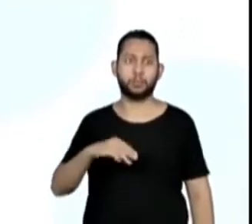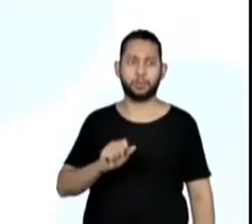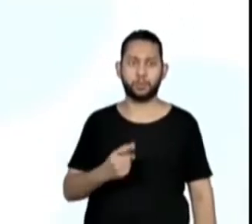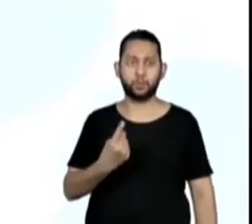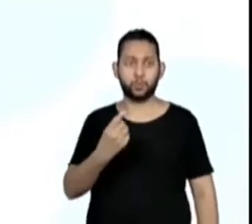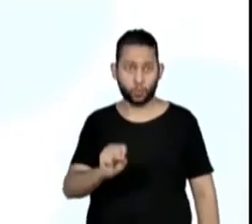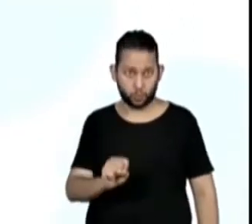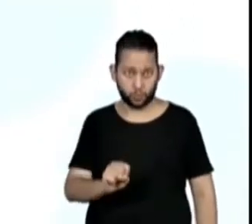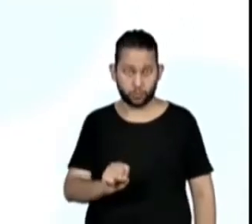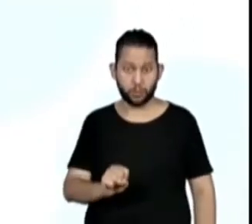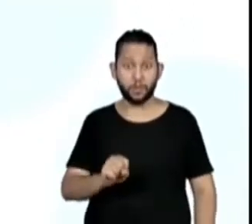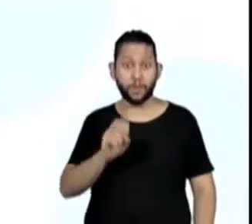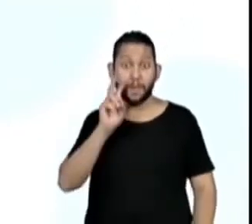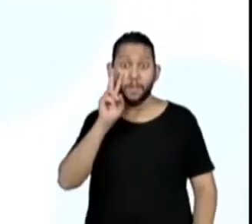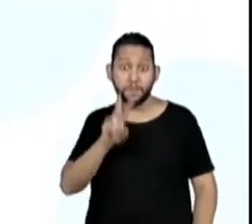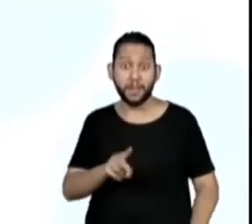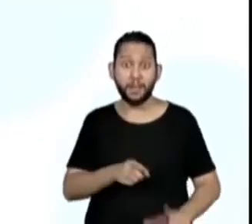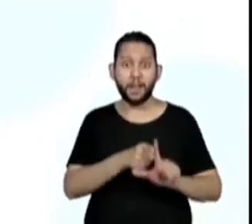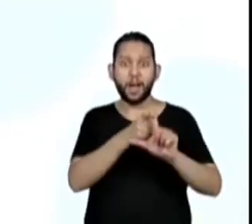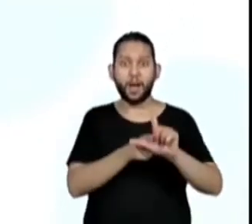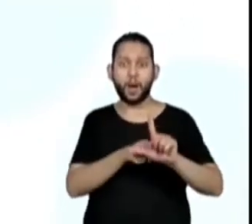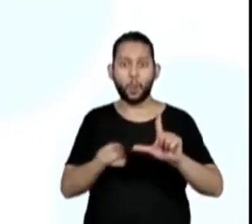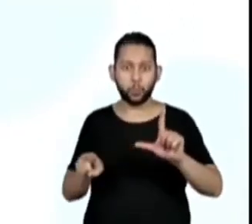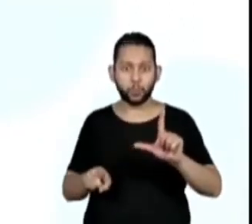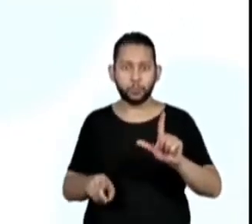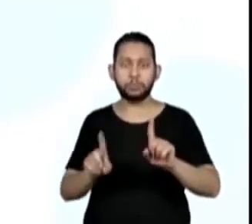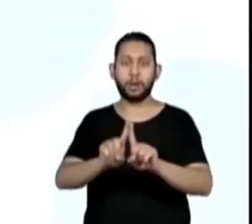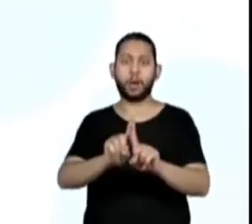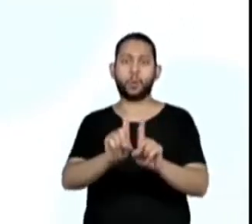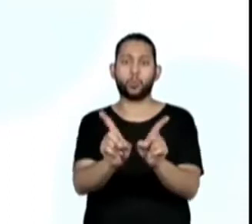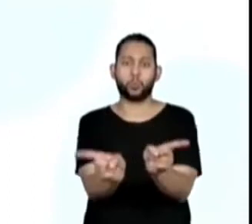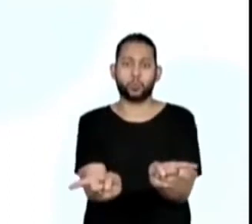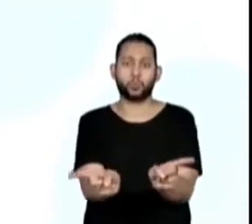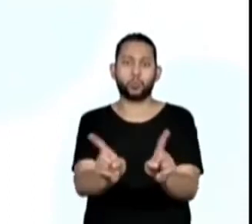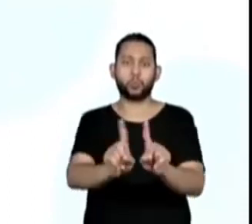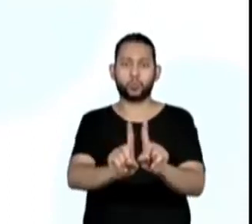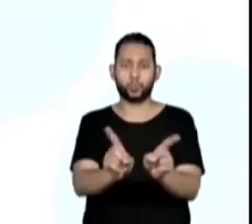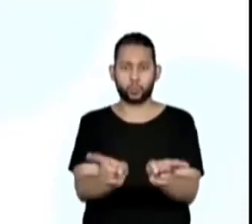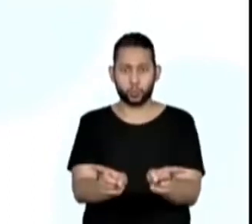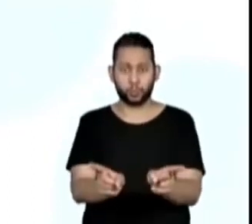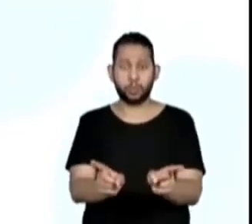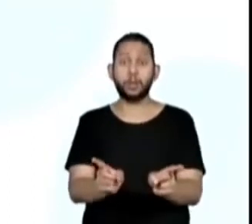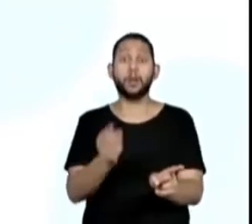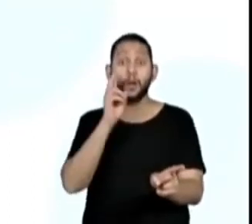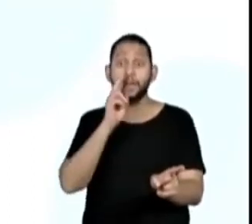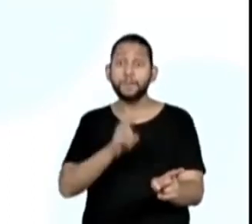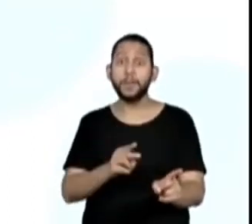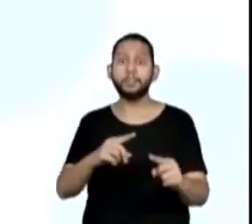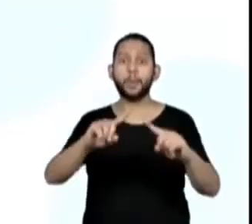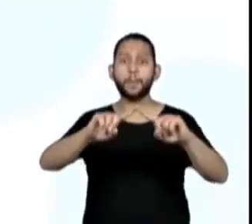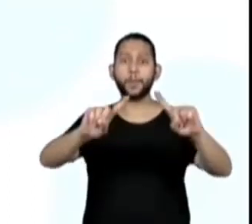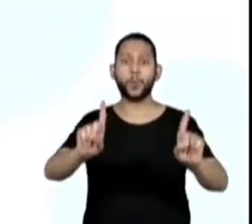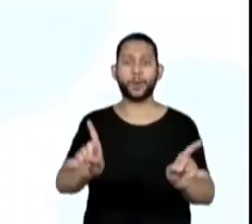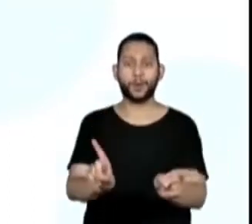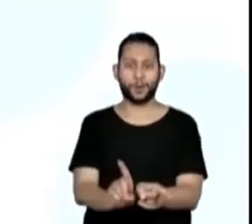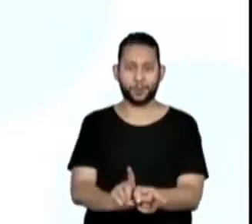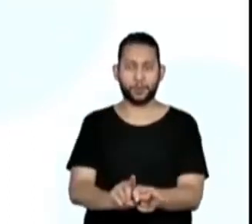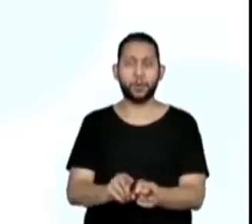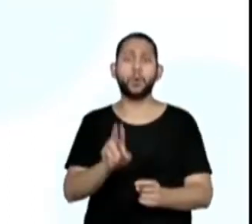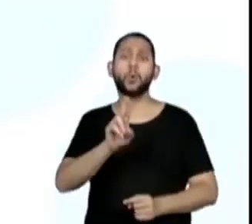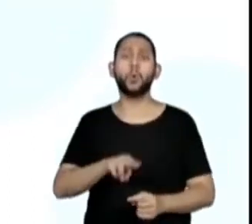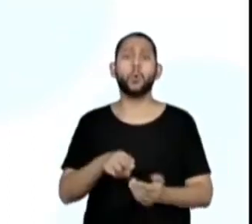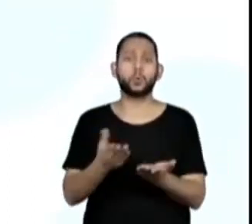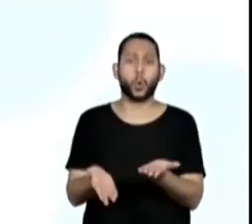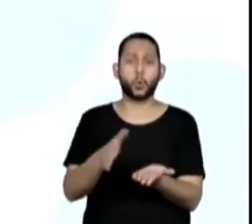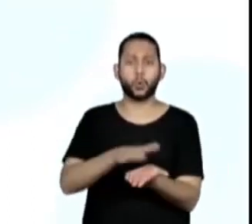EF04MA18. Reconhecer ângulos retos e não retos em figuras poligonais, com o uso de dobraduras, esquadros